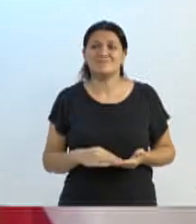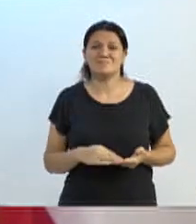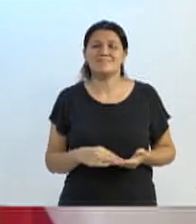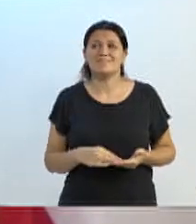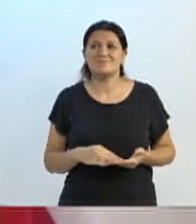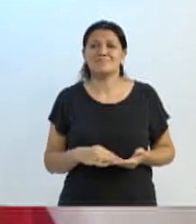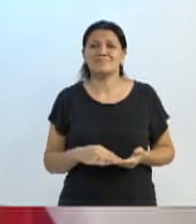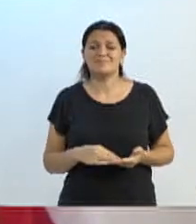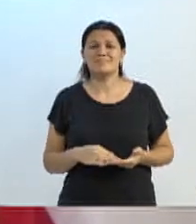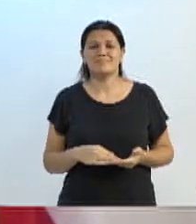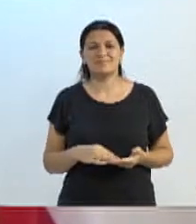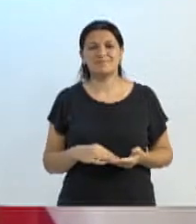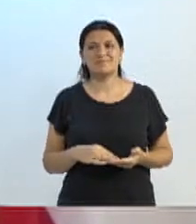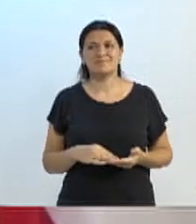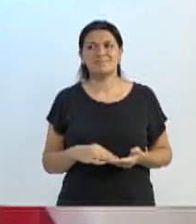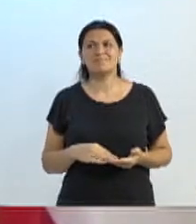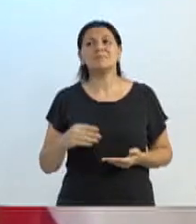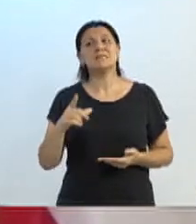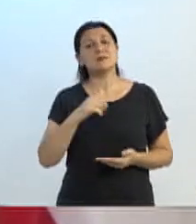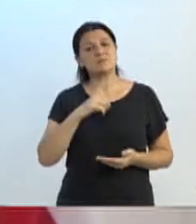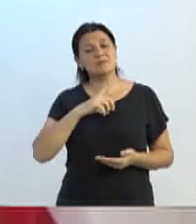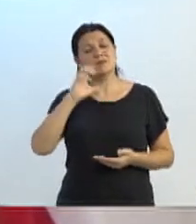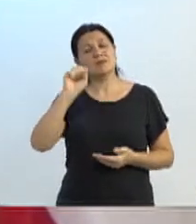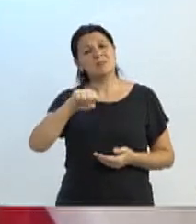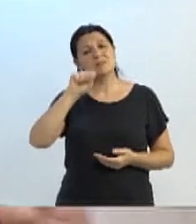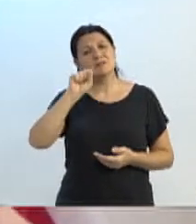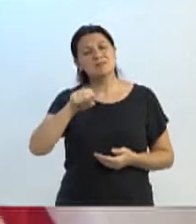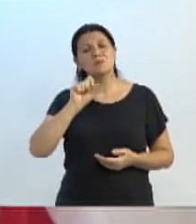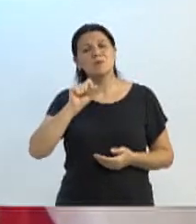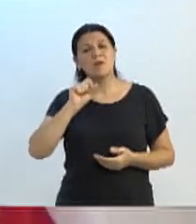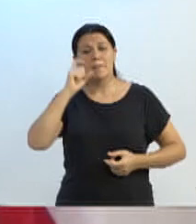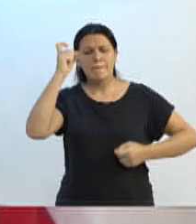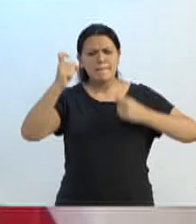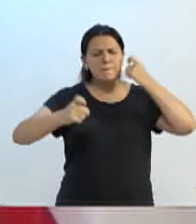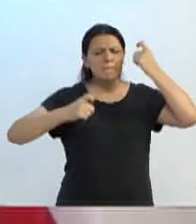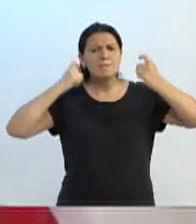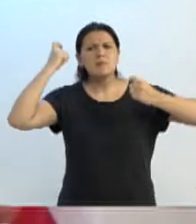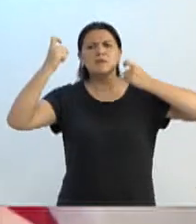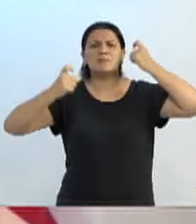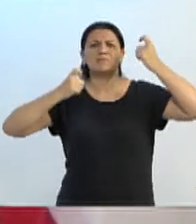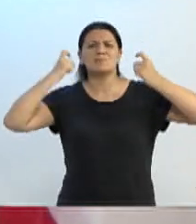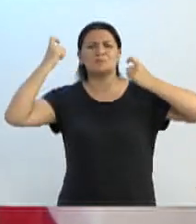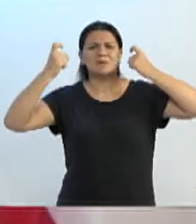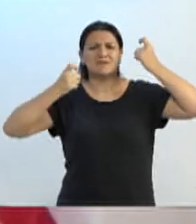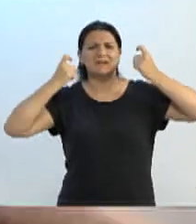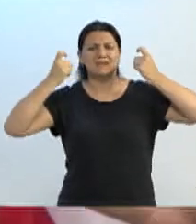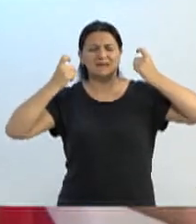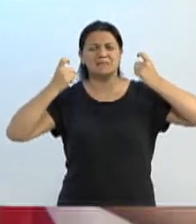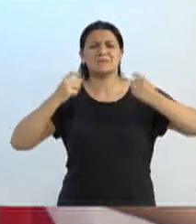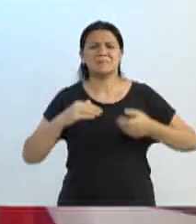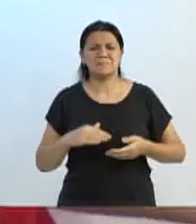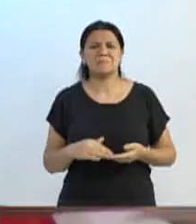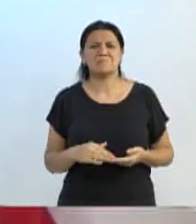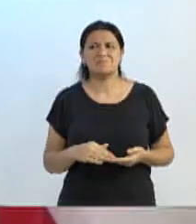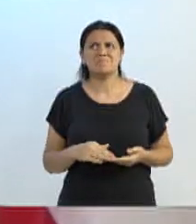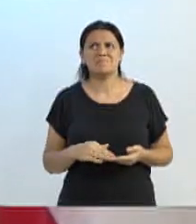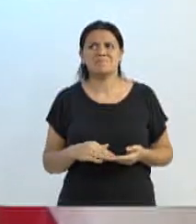fácil. Então, existe, sim, uma grande preocupação com relação a isso.